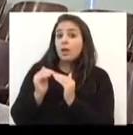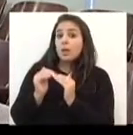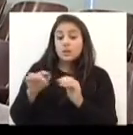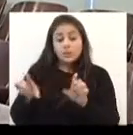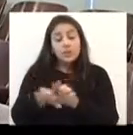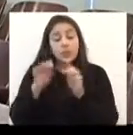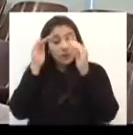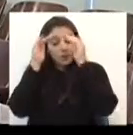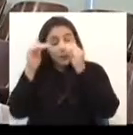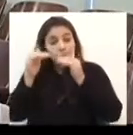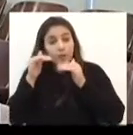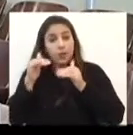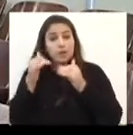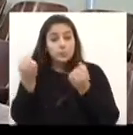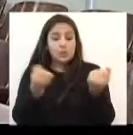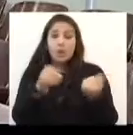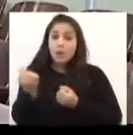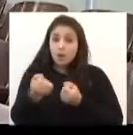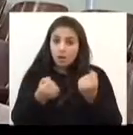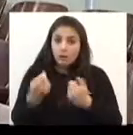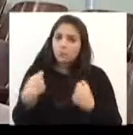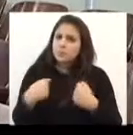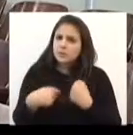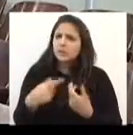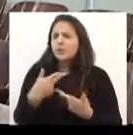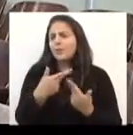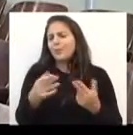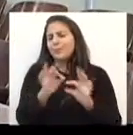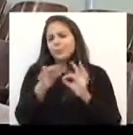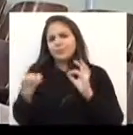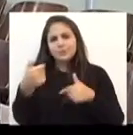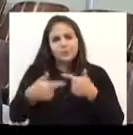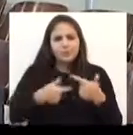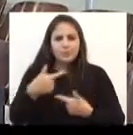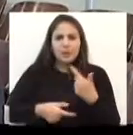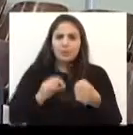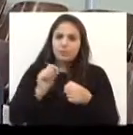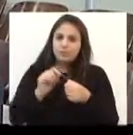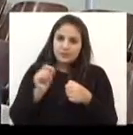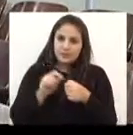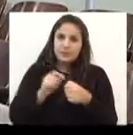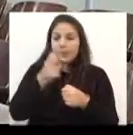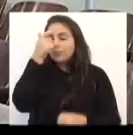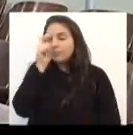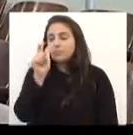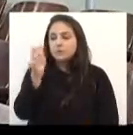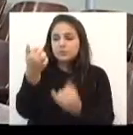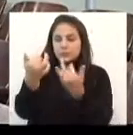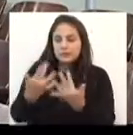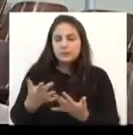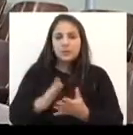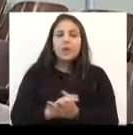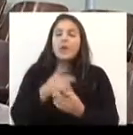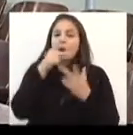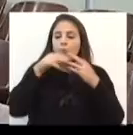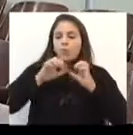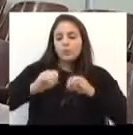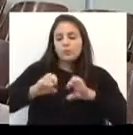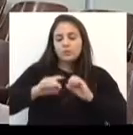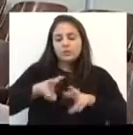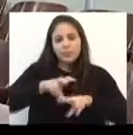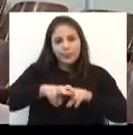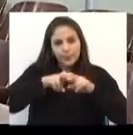as manobras corretas. Então, há um longo trabalho agora a ser feito para a conscientização. Isso se chama educação e é isso